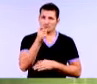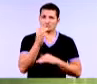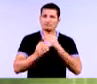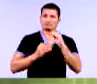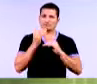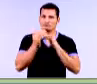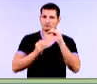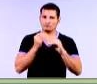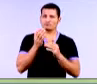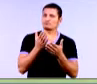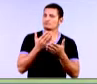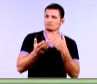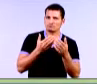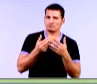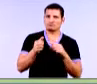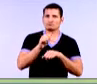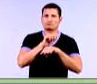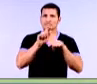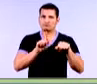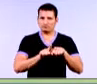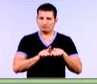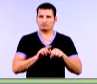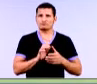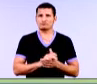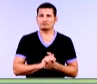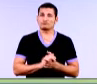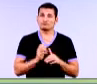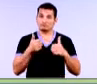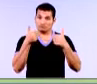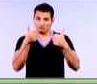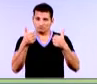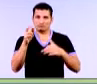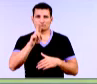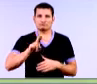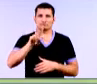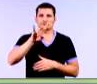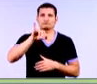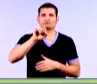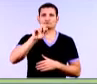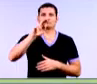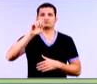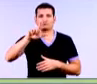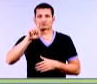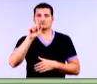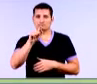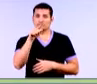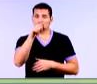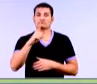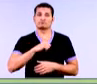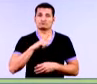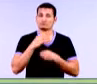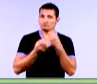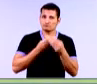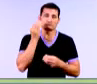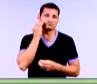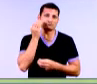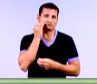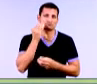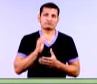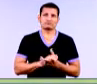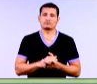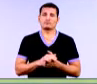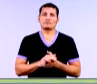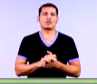desenvolver qualquer tipo de algoritmo, a vantagem de usar o Visual G é que vocês têm como testar. Agora, não necessariamente